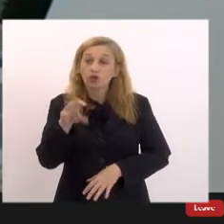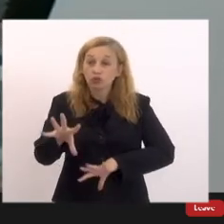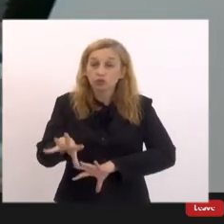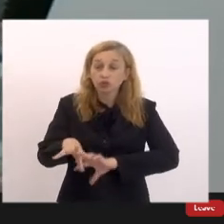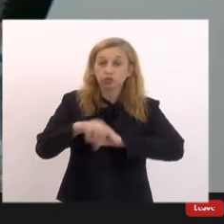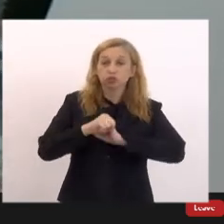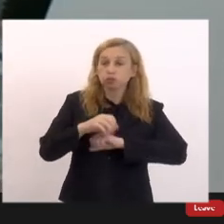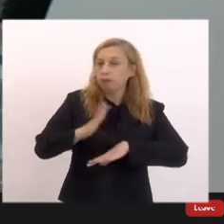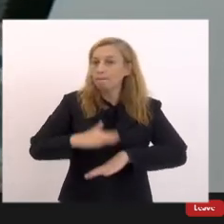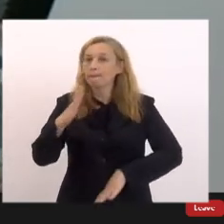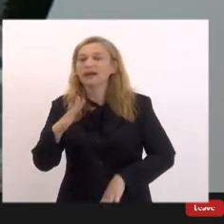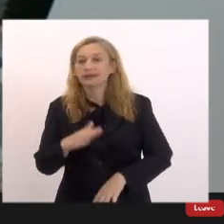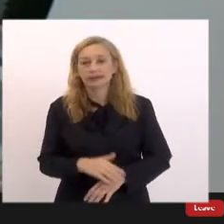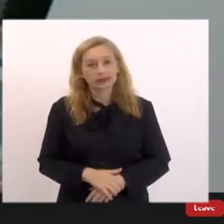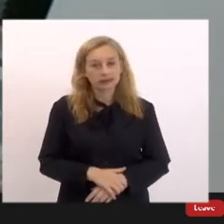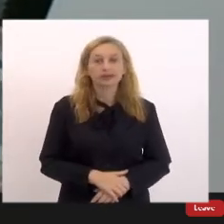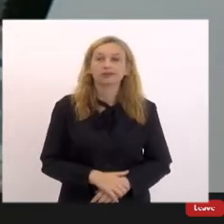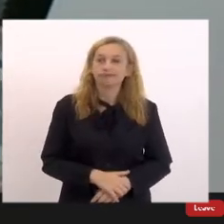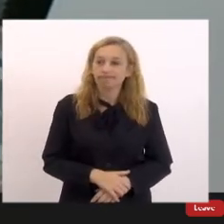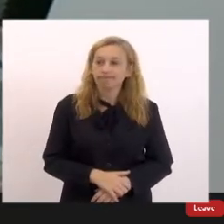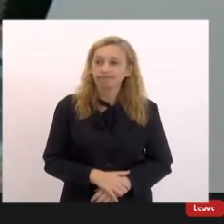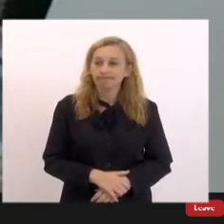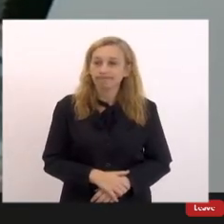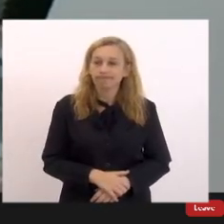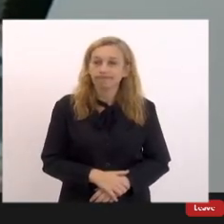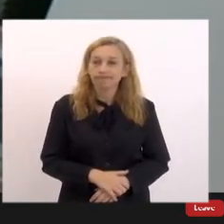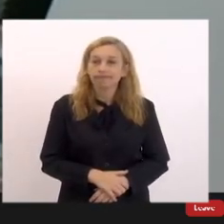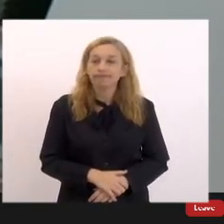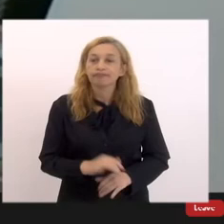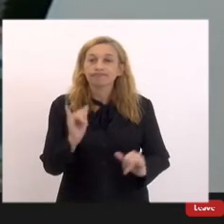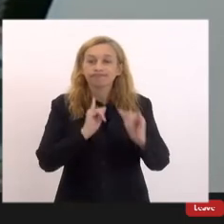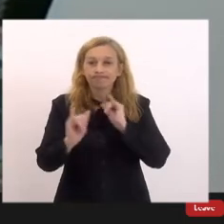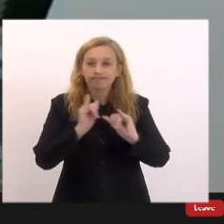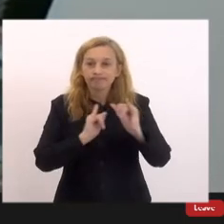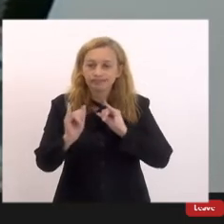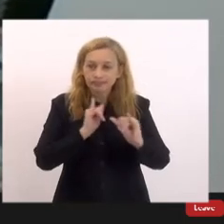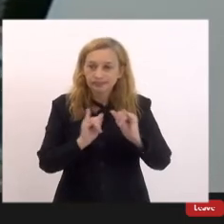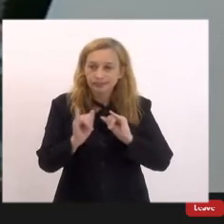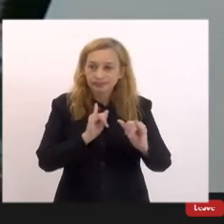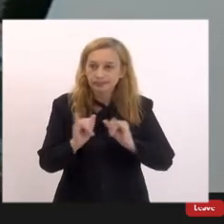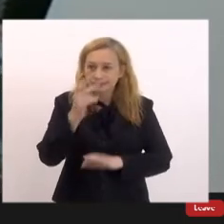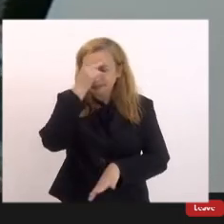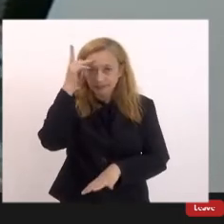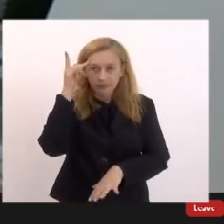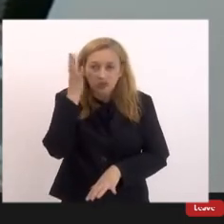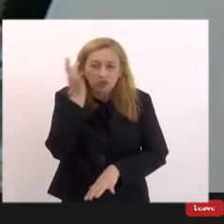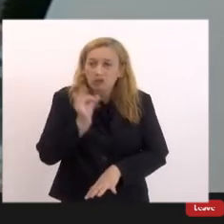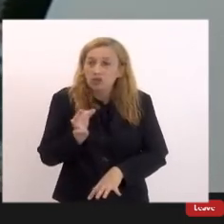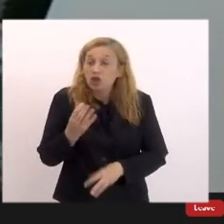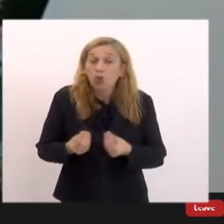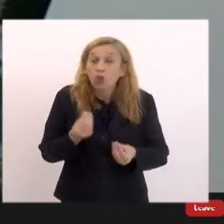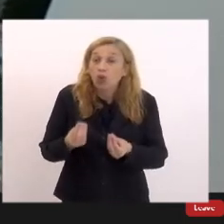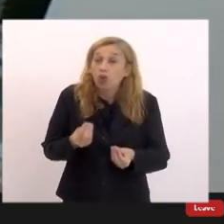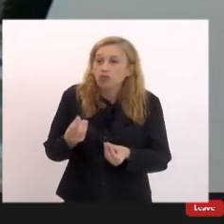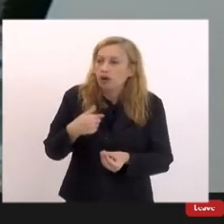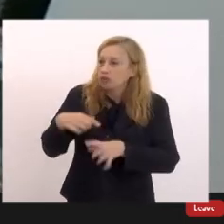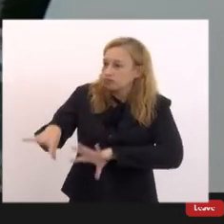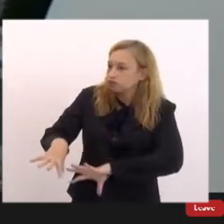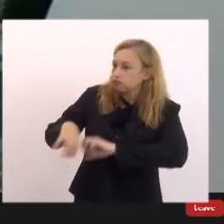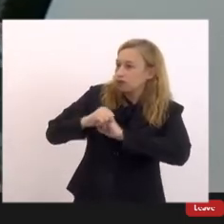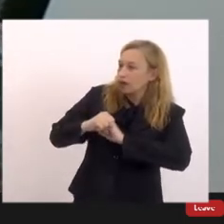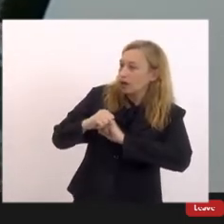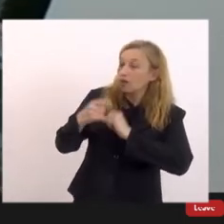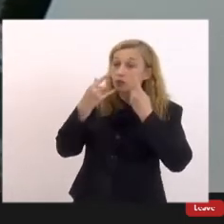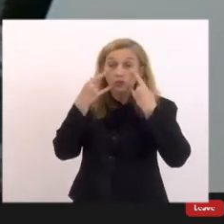transmissão. Não foi raro a gente ter informações de pessoas assim, não sei como eu peguei esse vírus, porque eu uso máscara o tempo